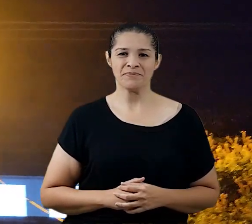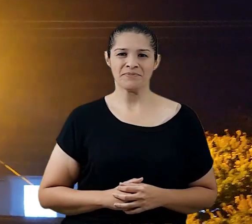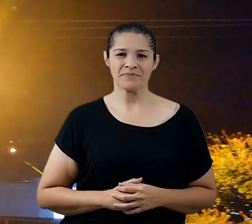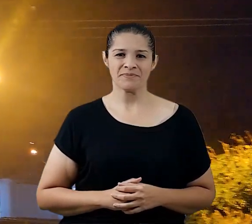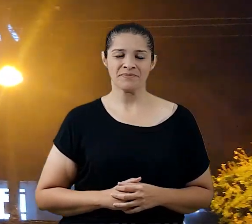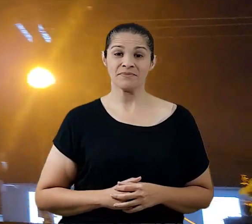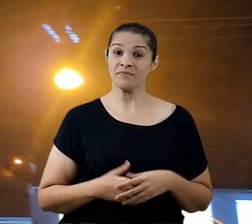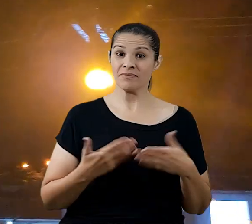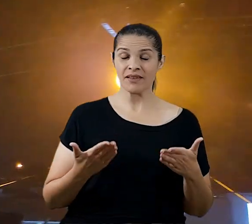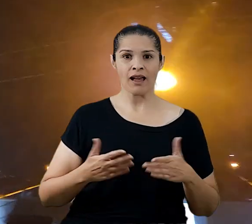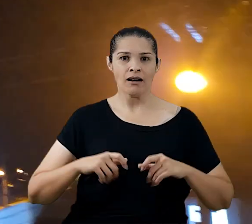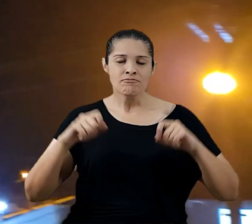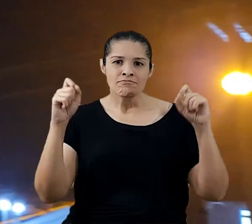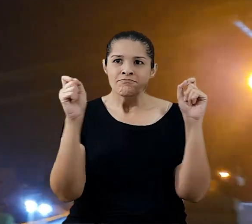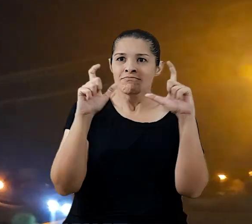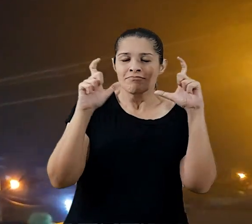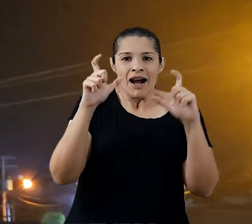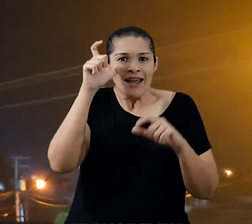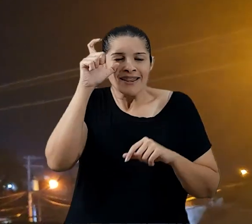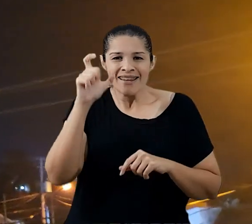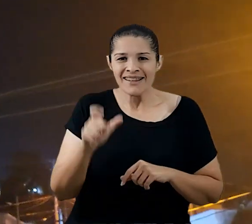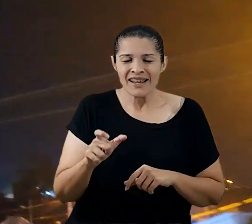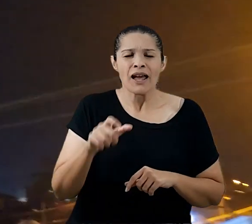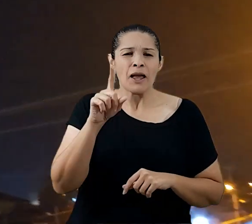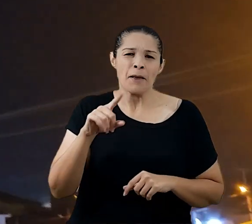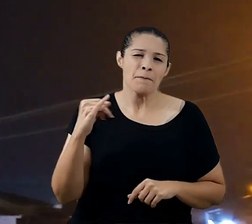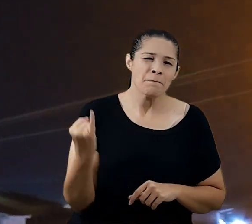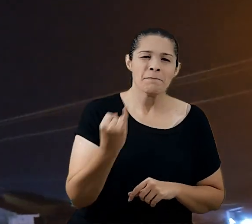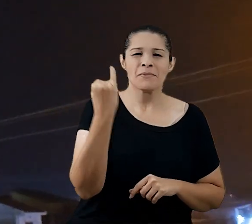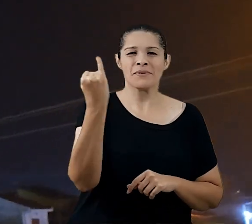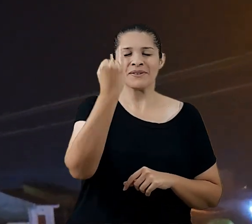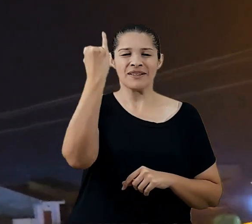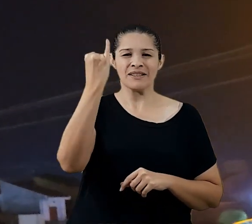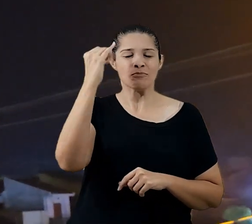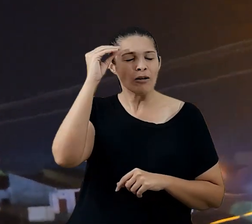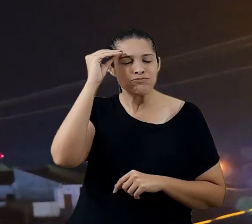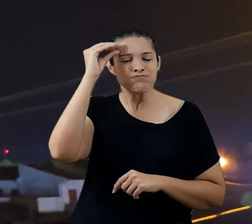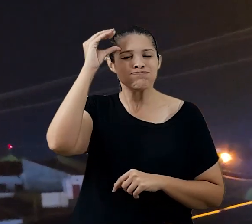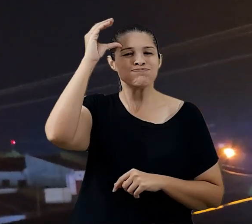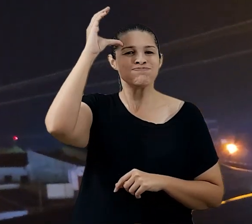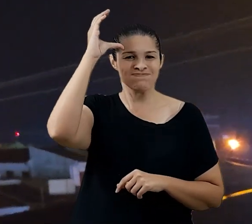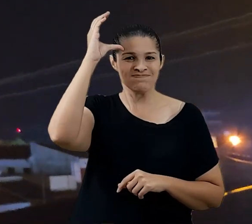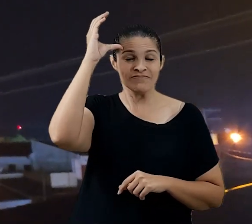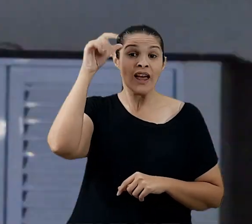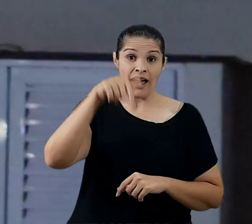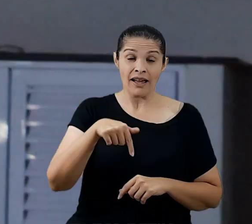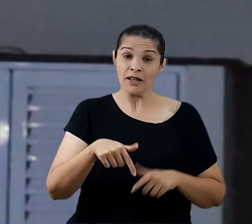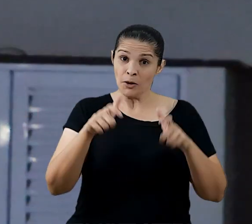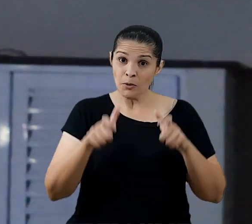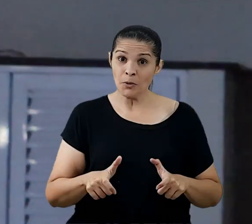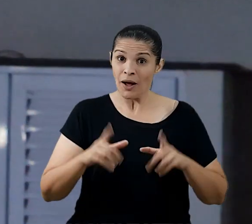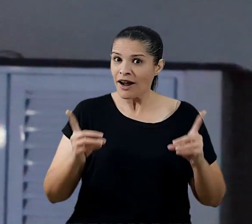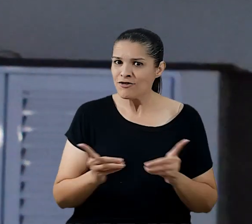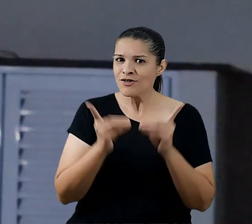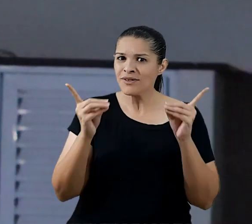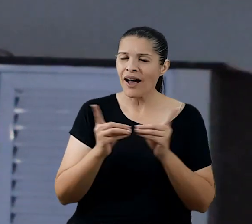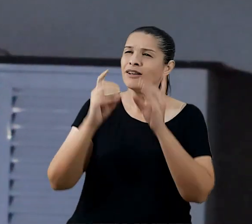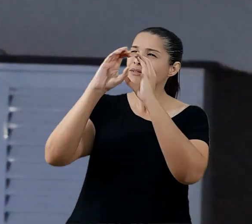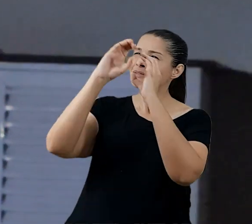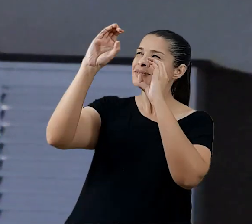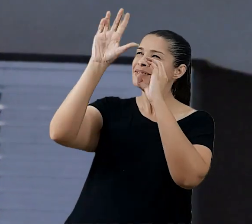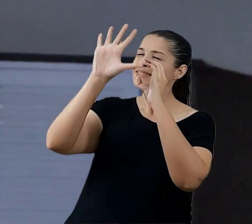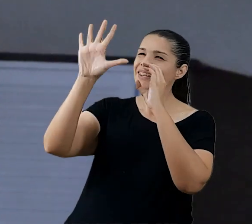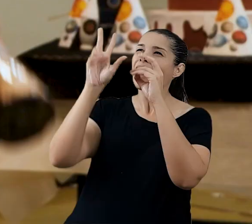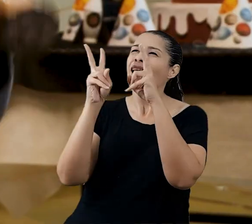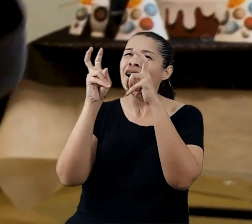Despertar a curiosidade é o primeiro passo para que o conhecimento encontre o seu caminho. No Observatório Didático de Astronomia, cada olhar para o céu se transforma em